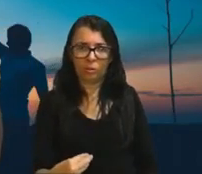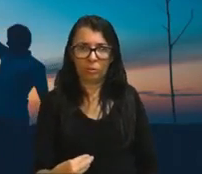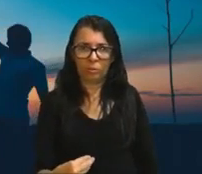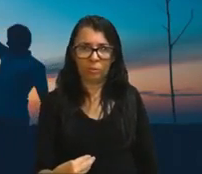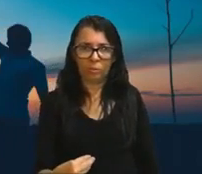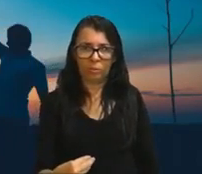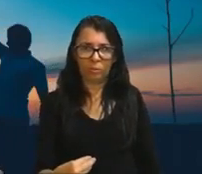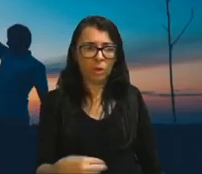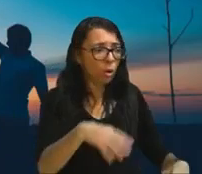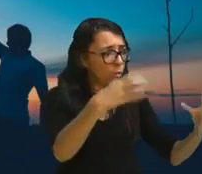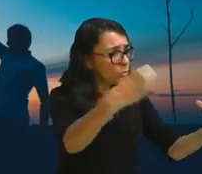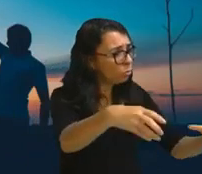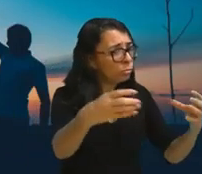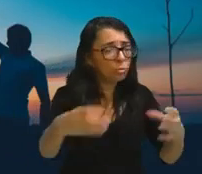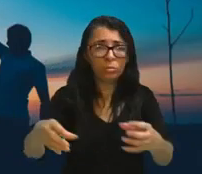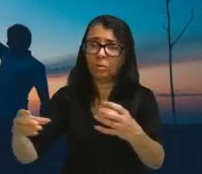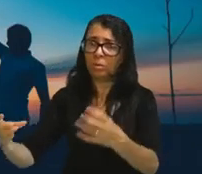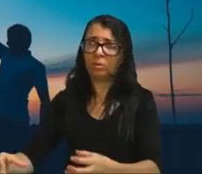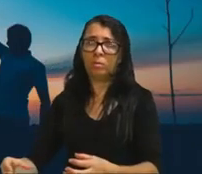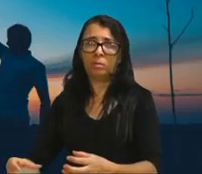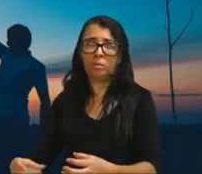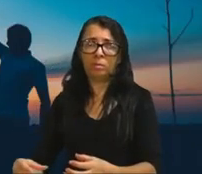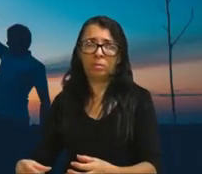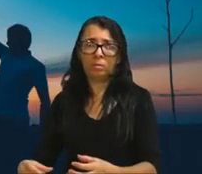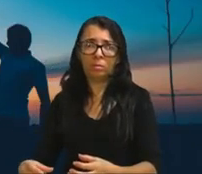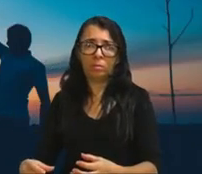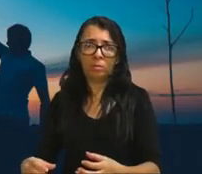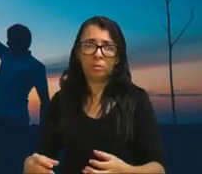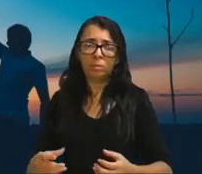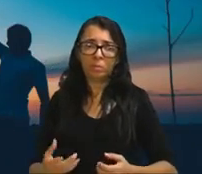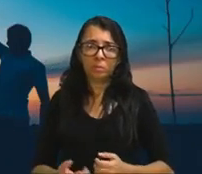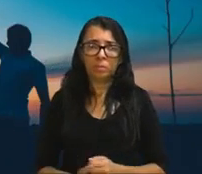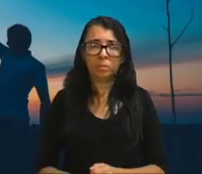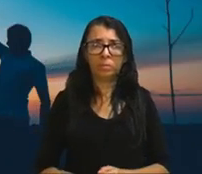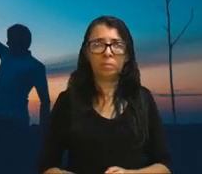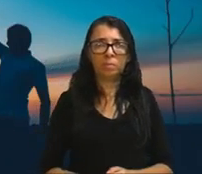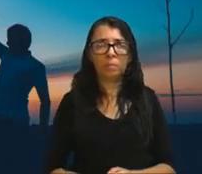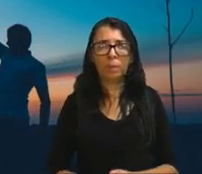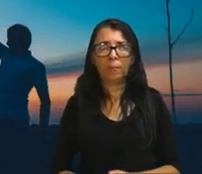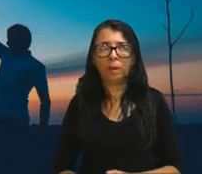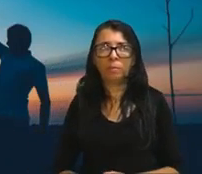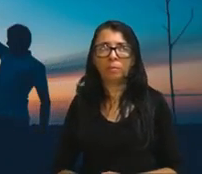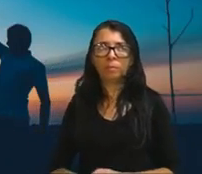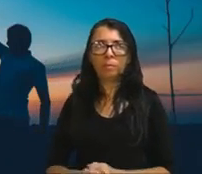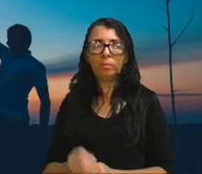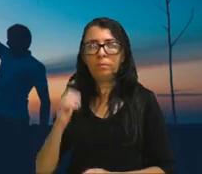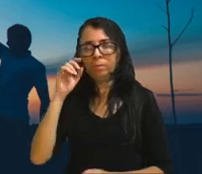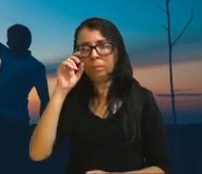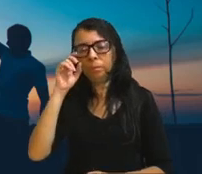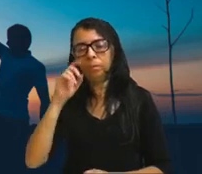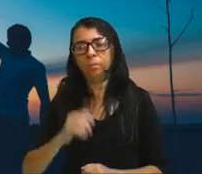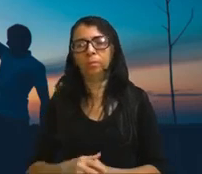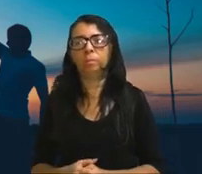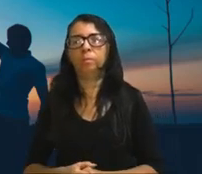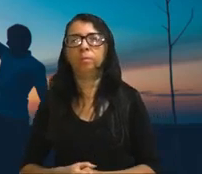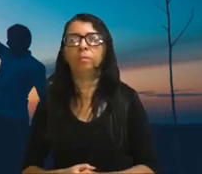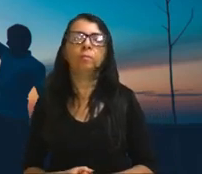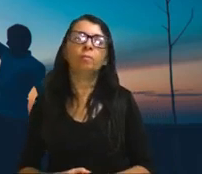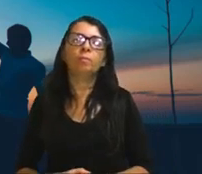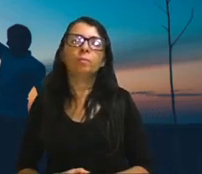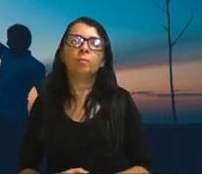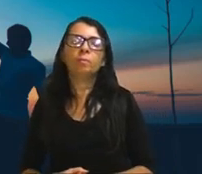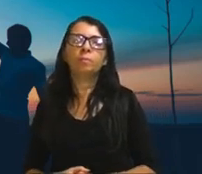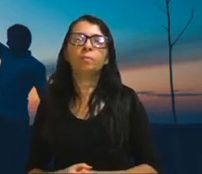está olhando para tal situação. Tire proveito de tudo isso.